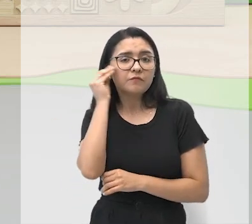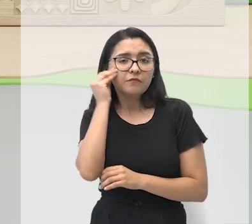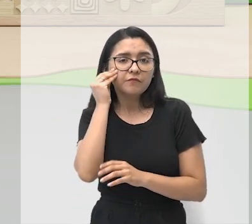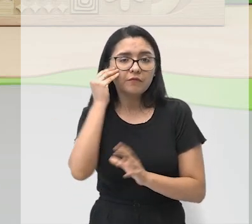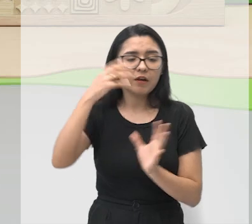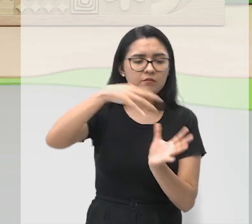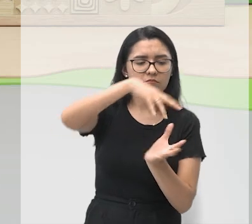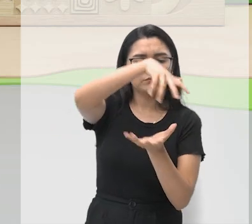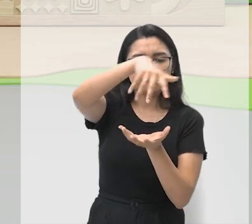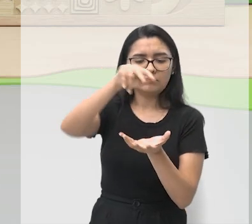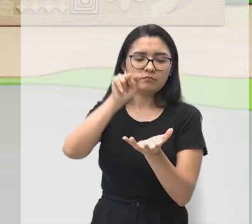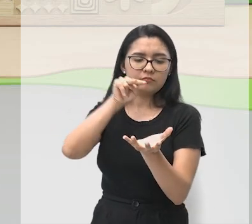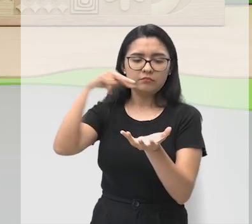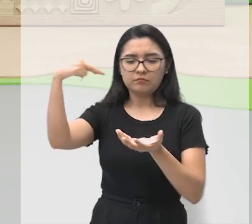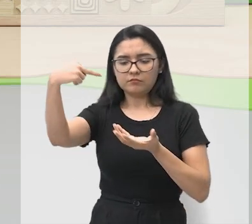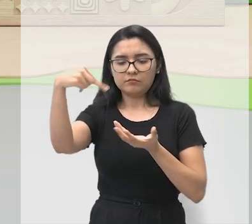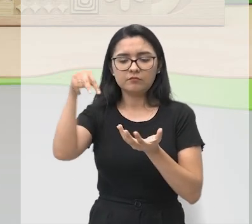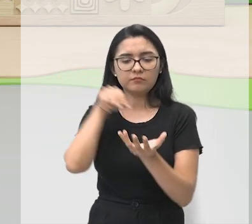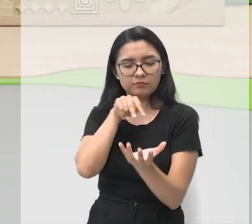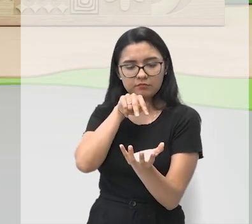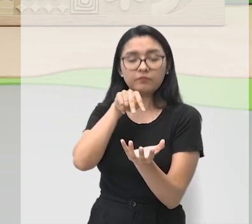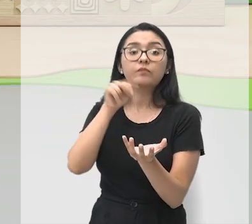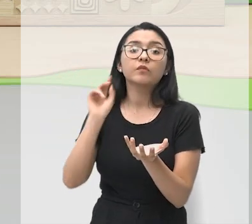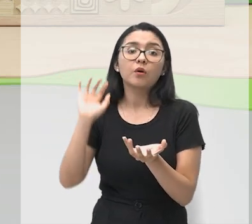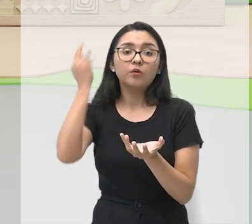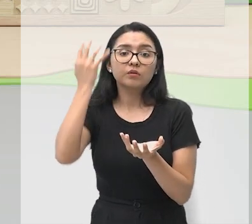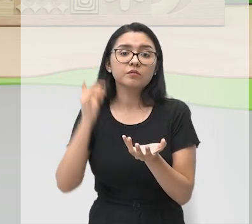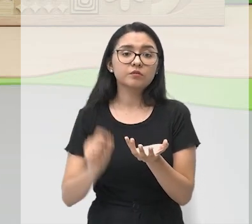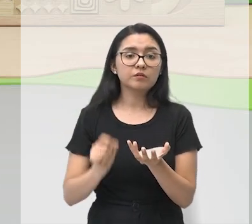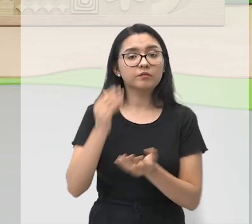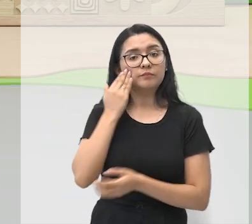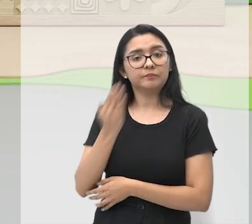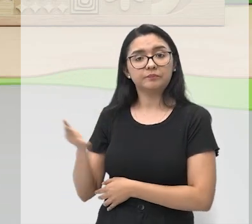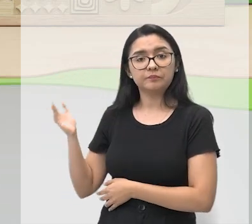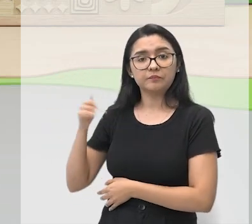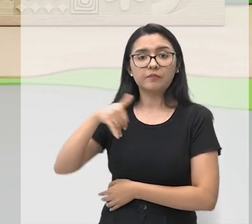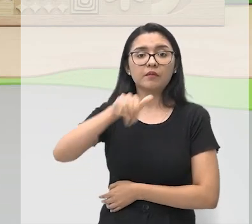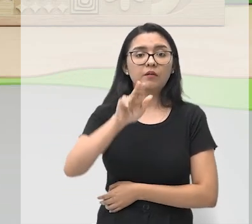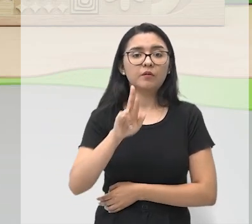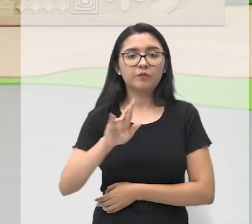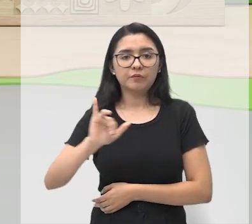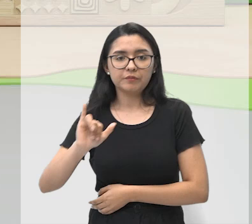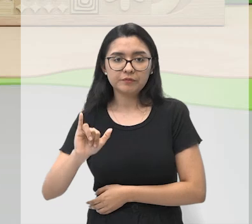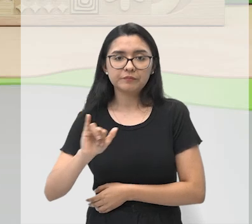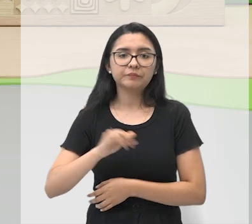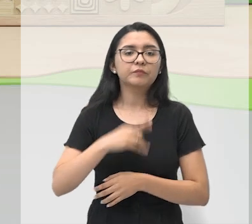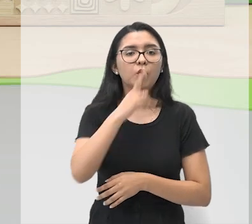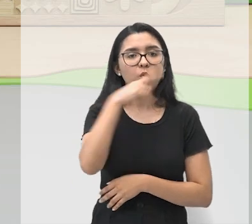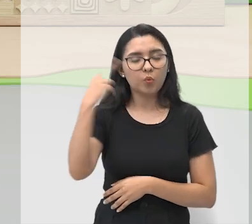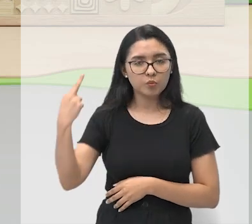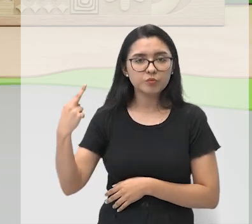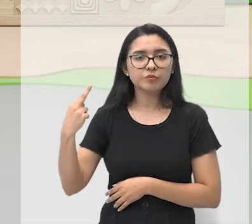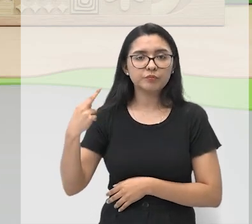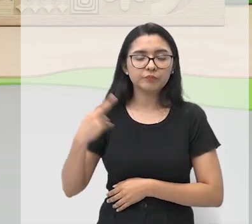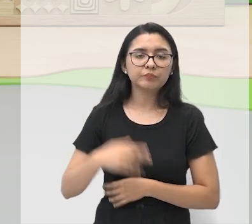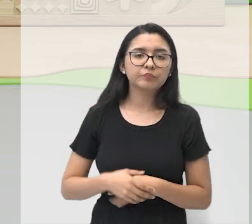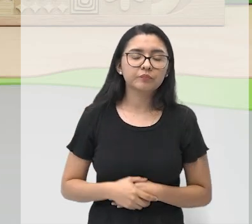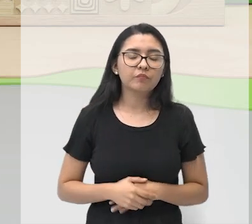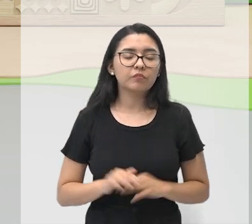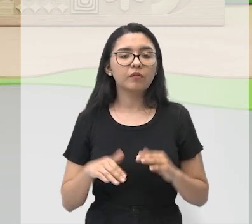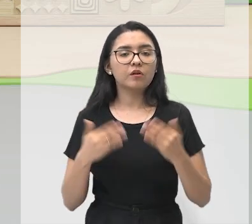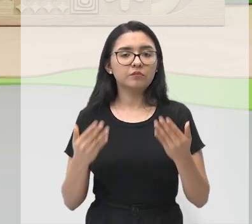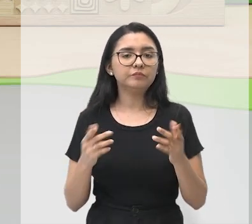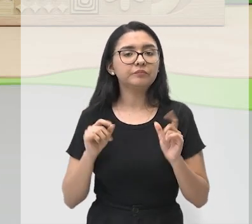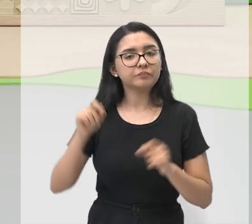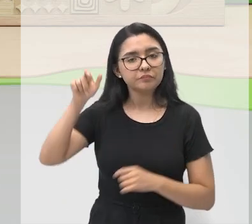formato do nosso planeta, como aconteceu aqui com o russo Yuri Gagarin,